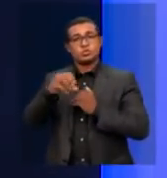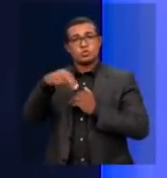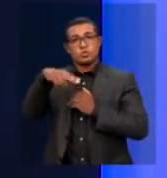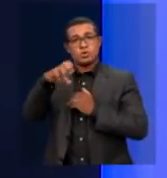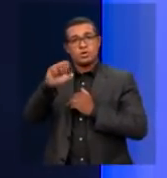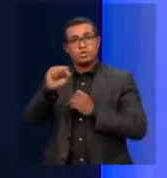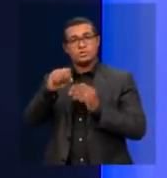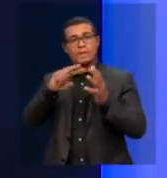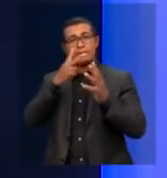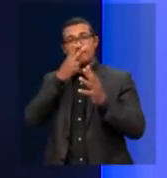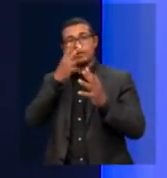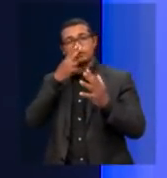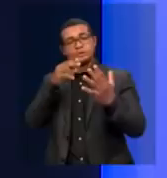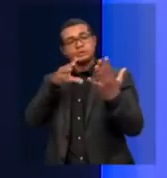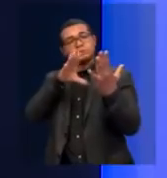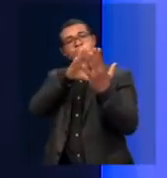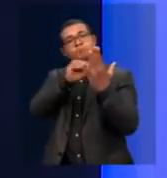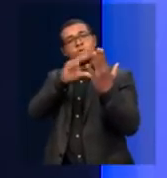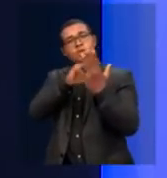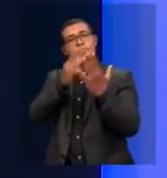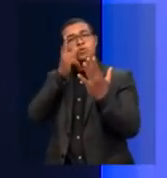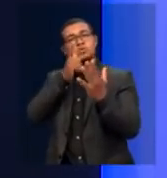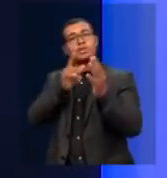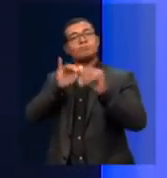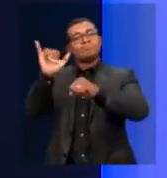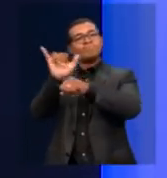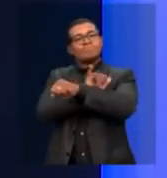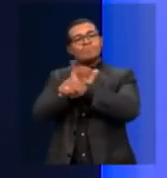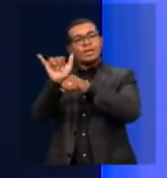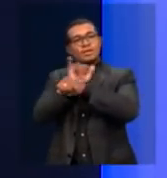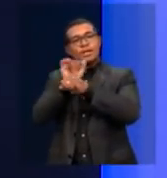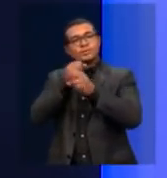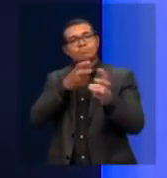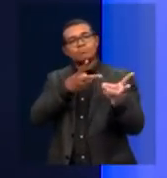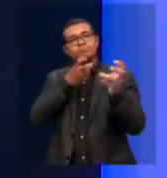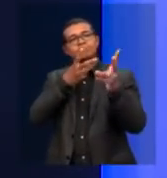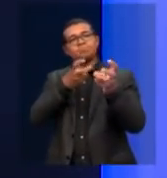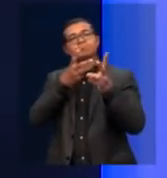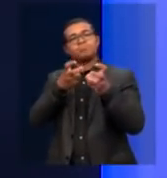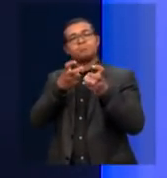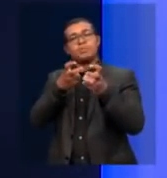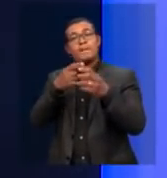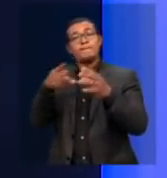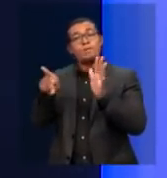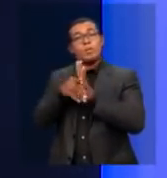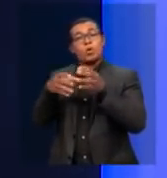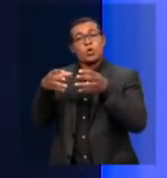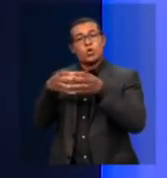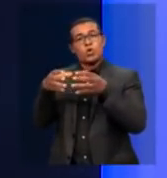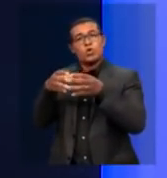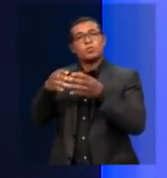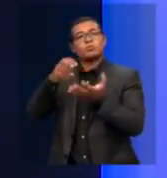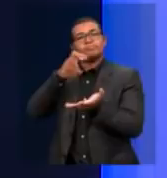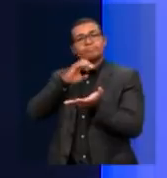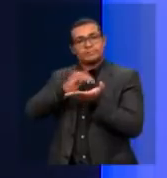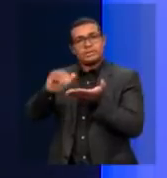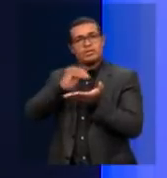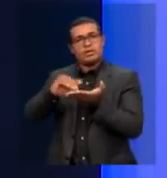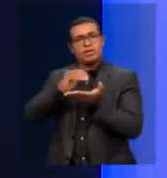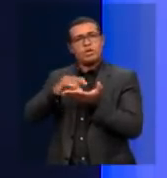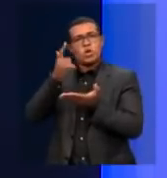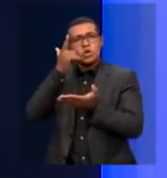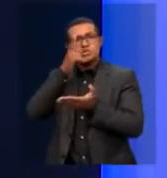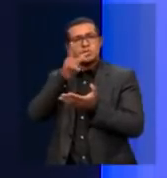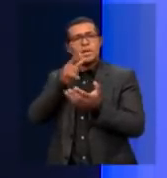das decisões estratégicas que poderão servir ao conjunto de secretários hoje é decisões melhores